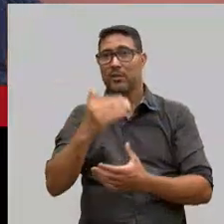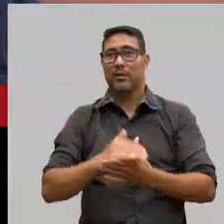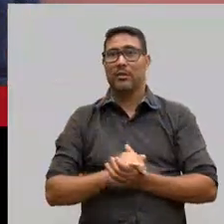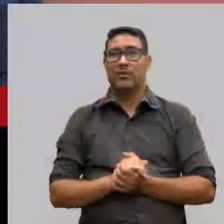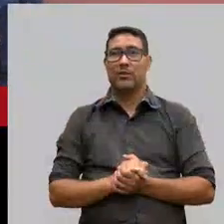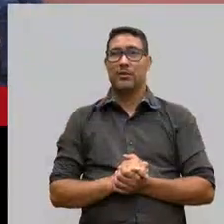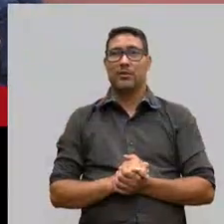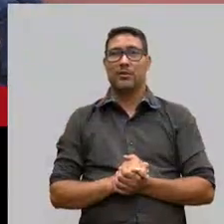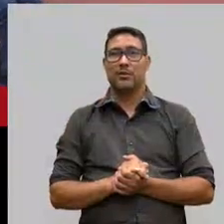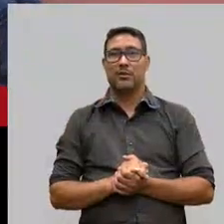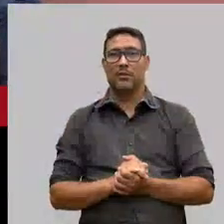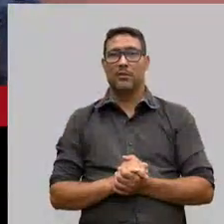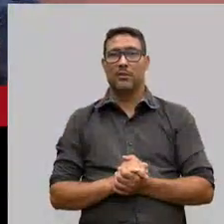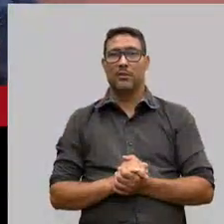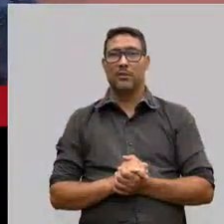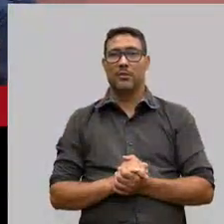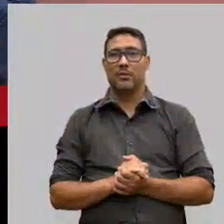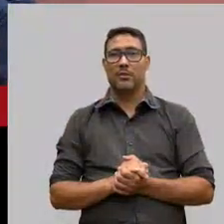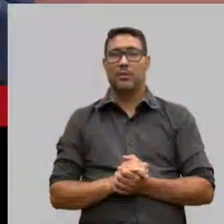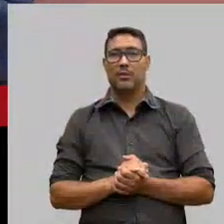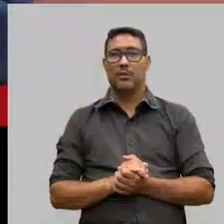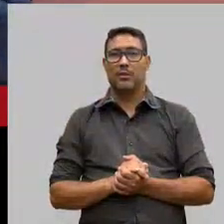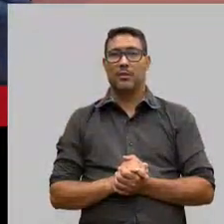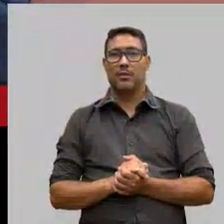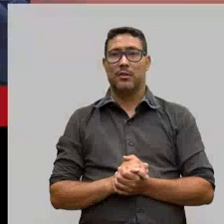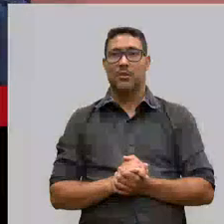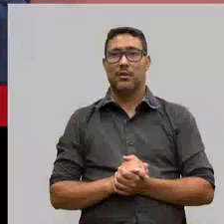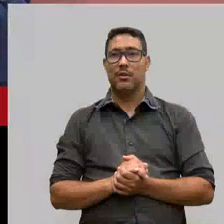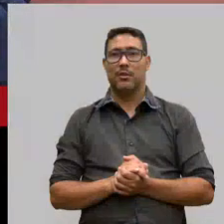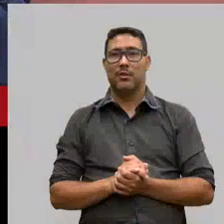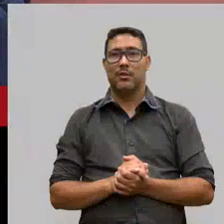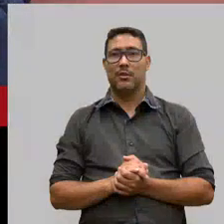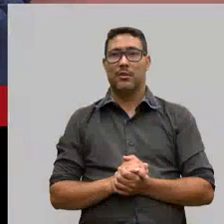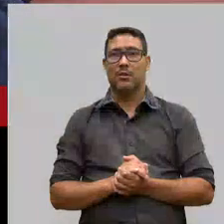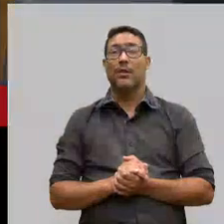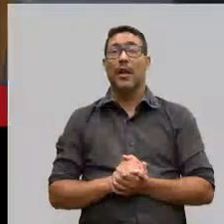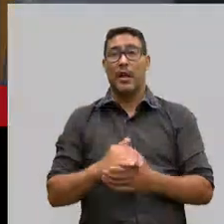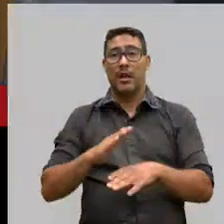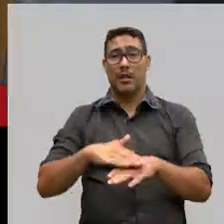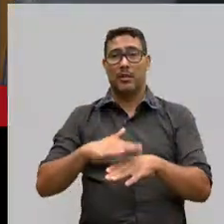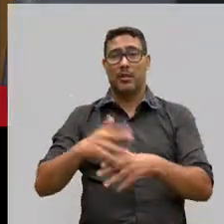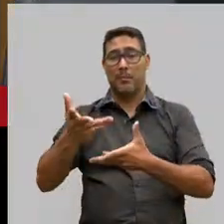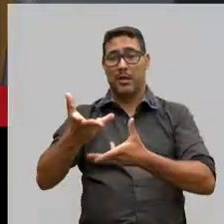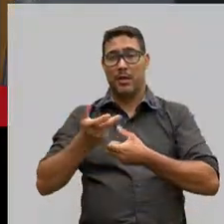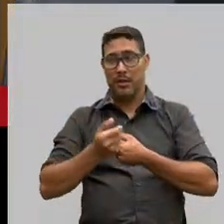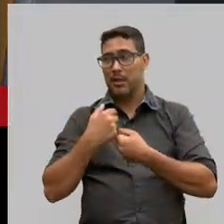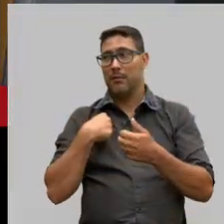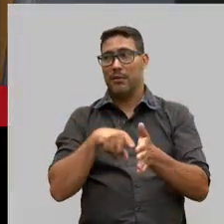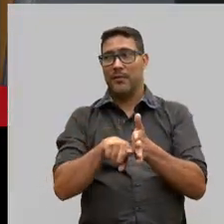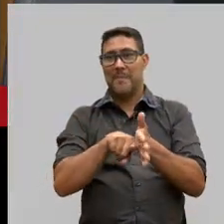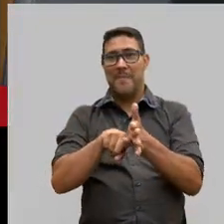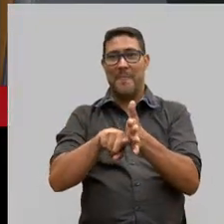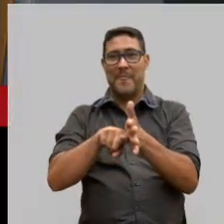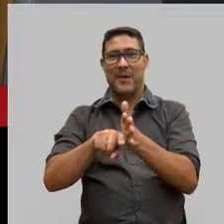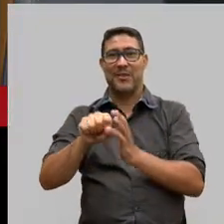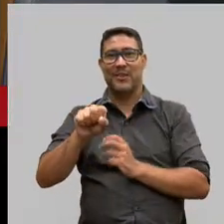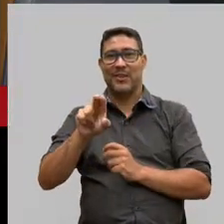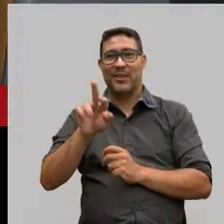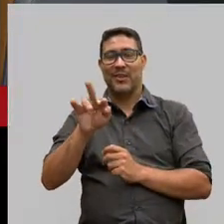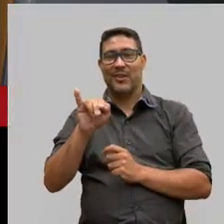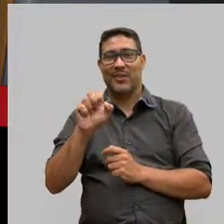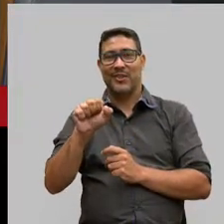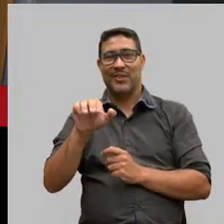Obrigado ah el a minha esposa também recebeu diagnóstico de autismo no meio do ano